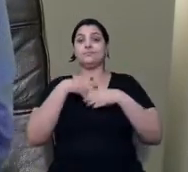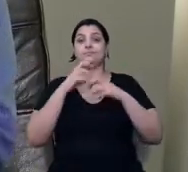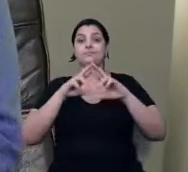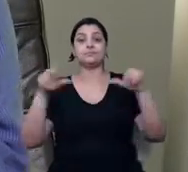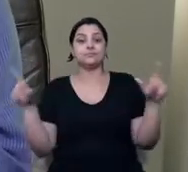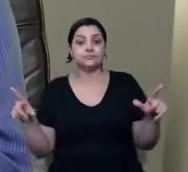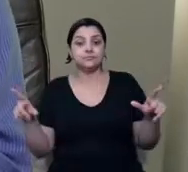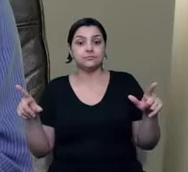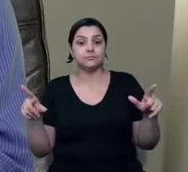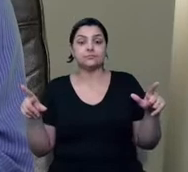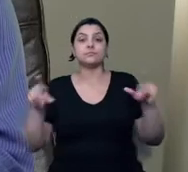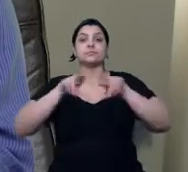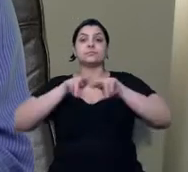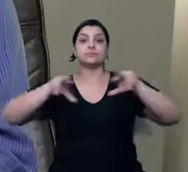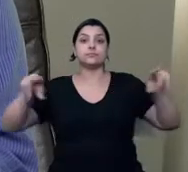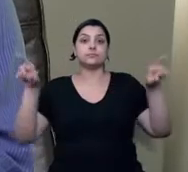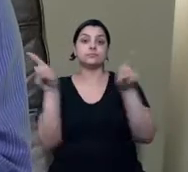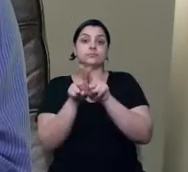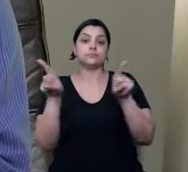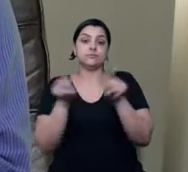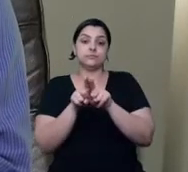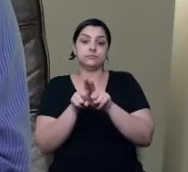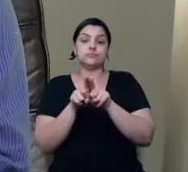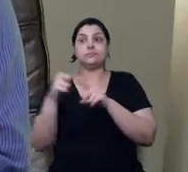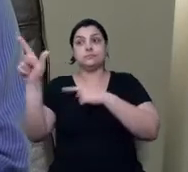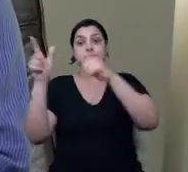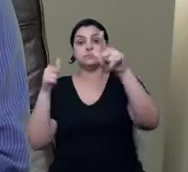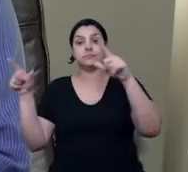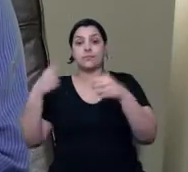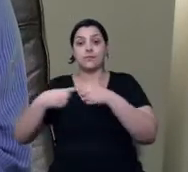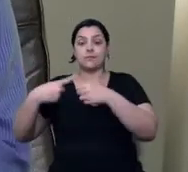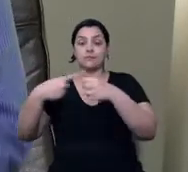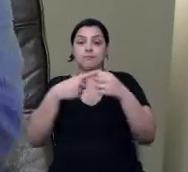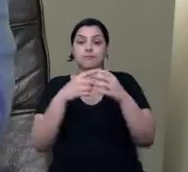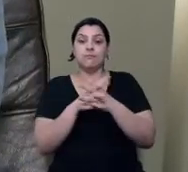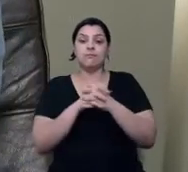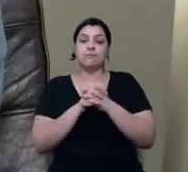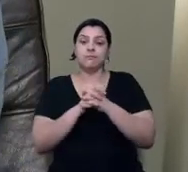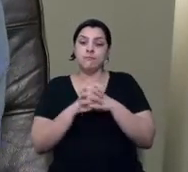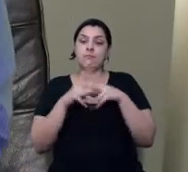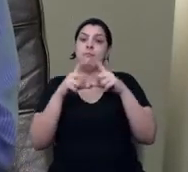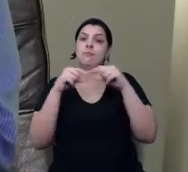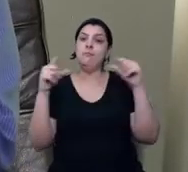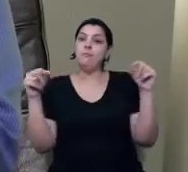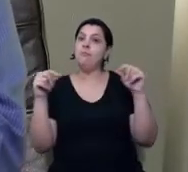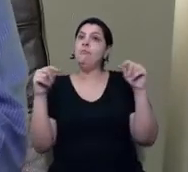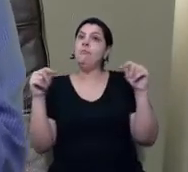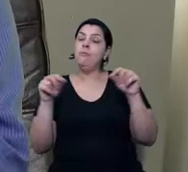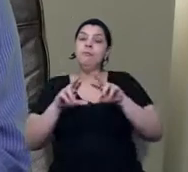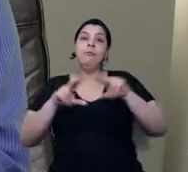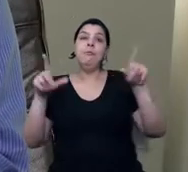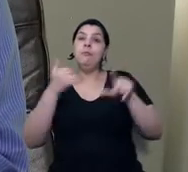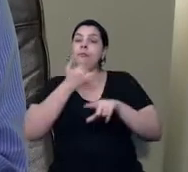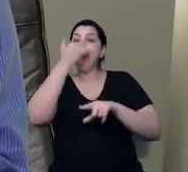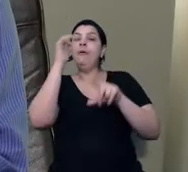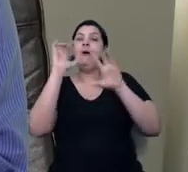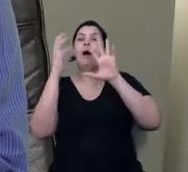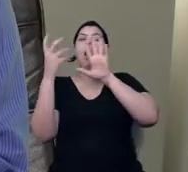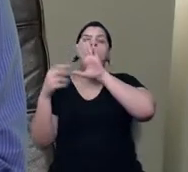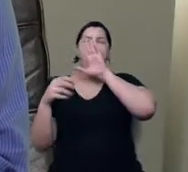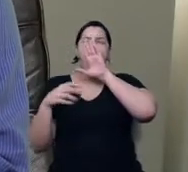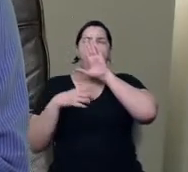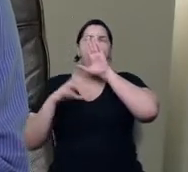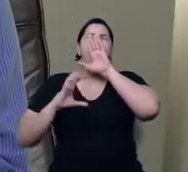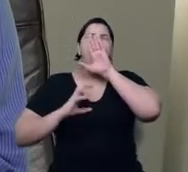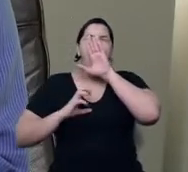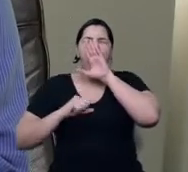muito diversa de outras cidades e capitais, né? Então, assim, em Brasília eu vim por esse por acaso, mas me apaixonei pela cidade, pela forma